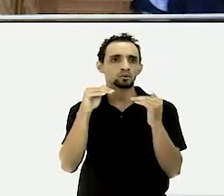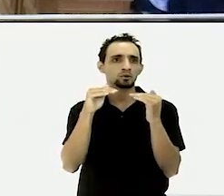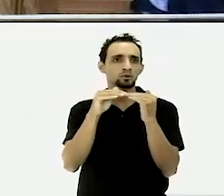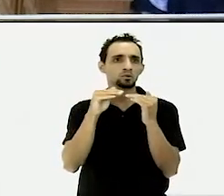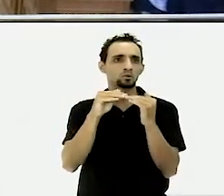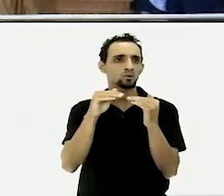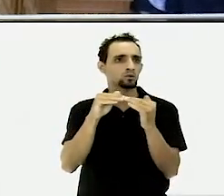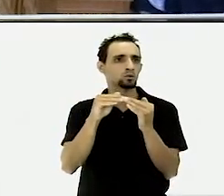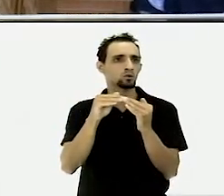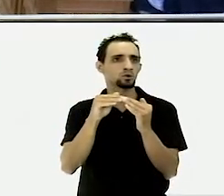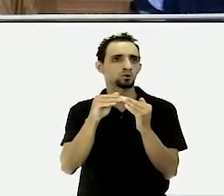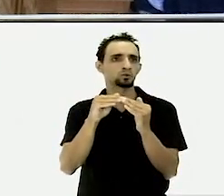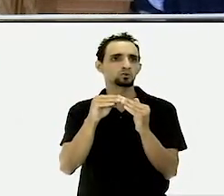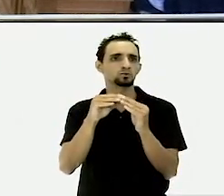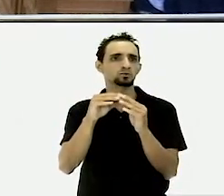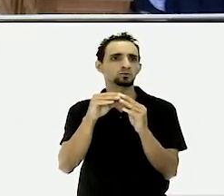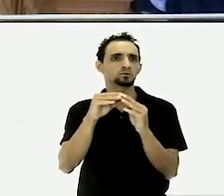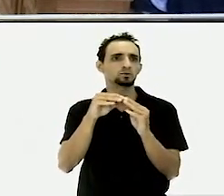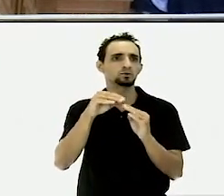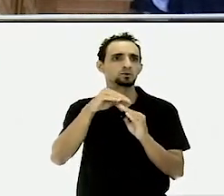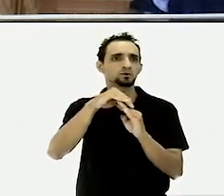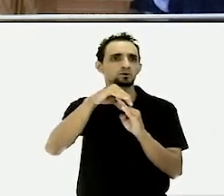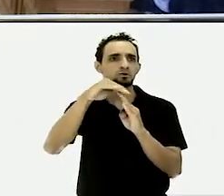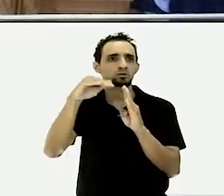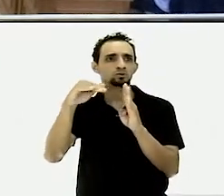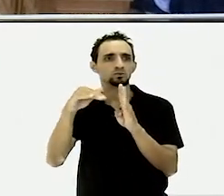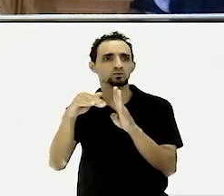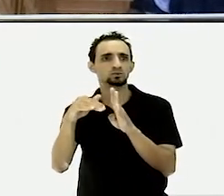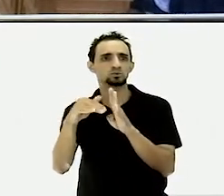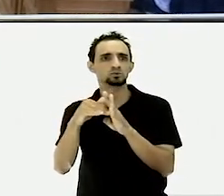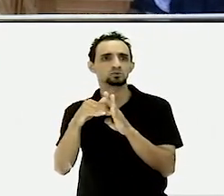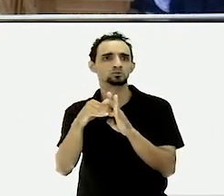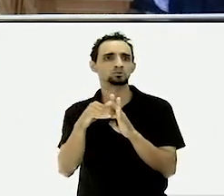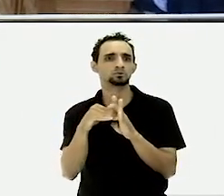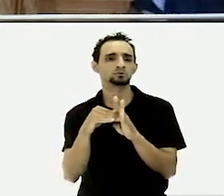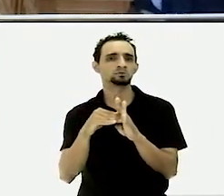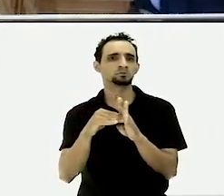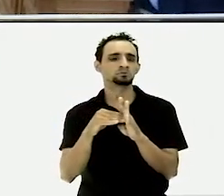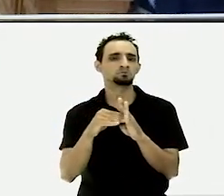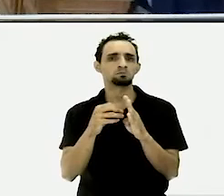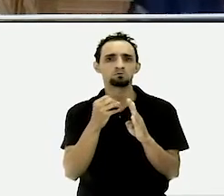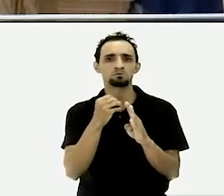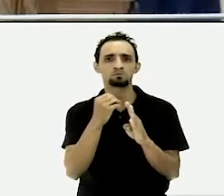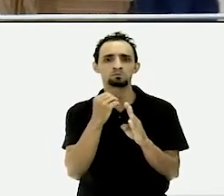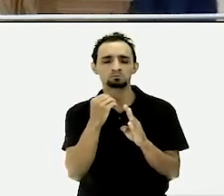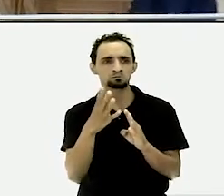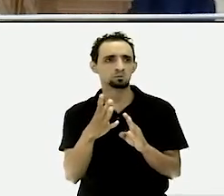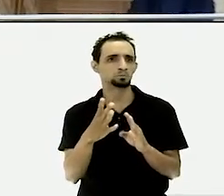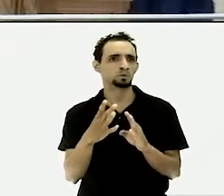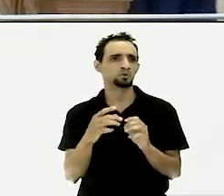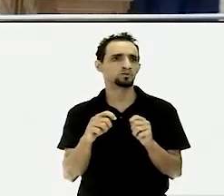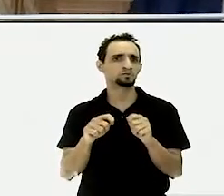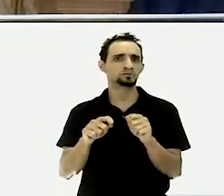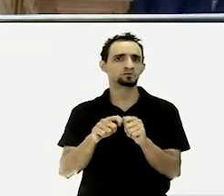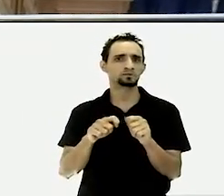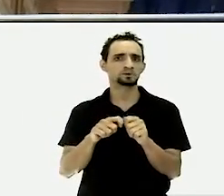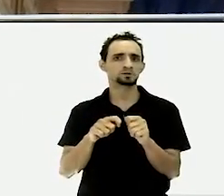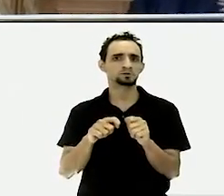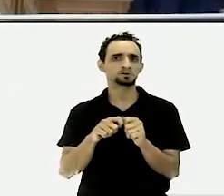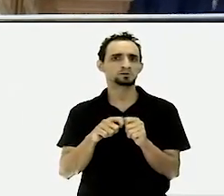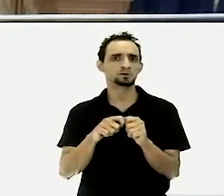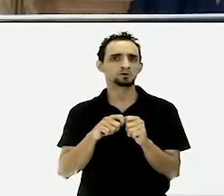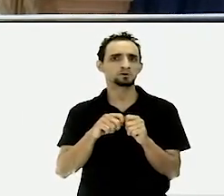1994, que teve uma triste história de suicídio. E, na época, ele restaurou um Mustang amarelo.